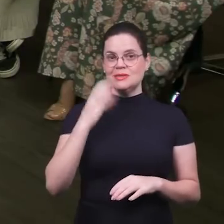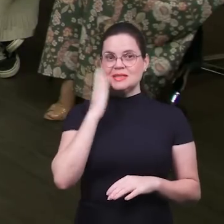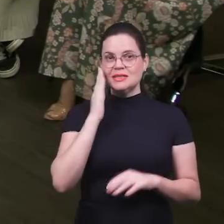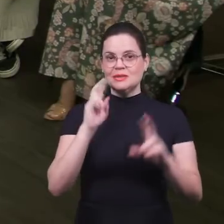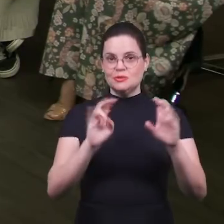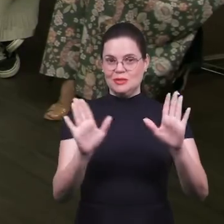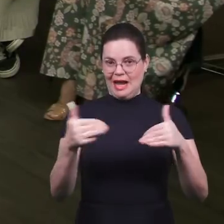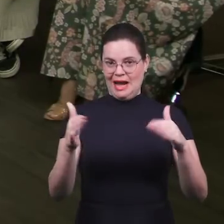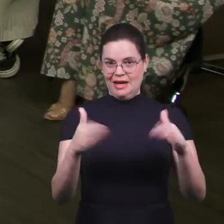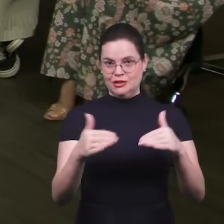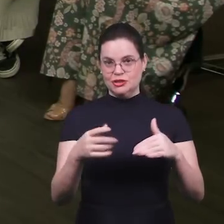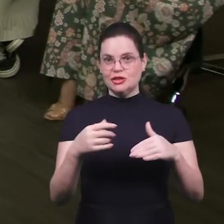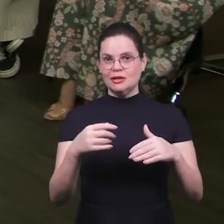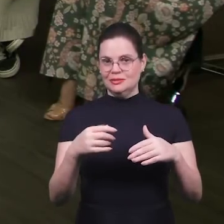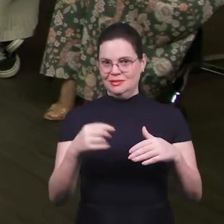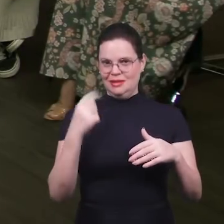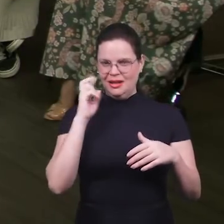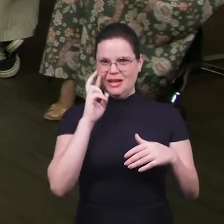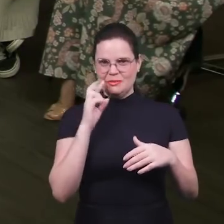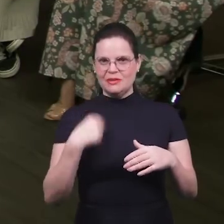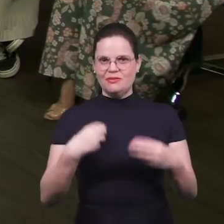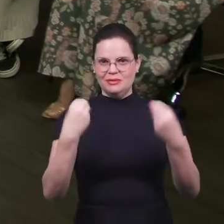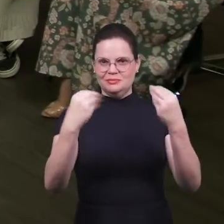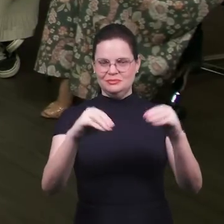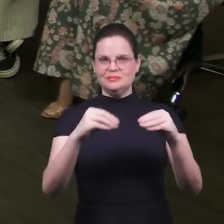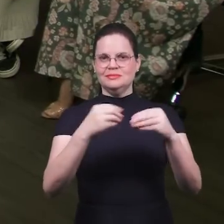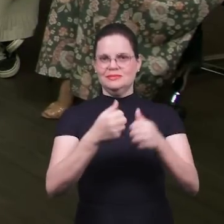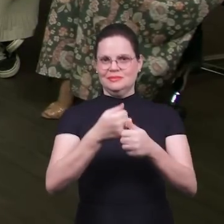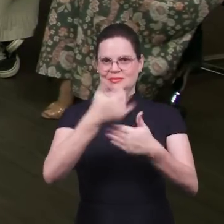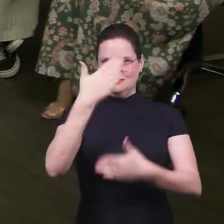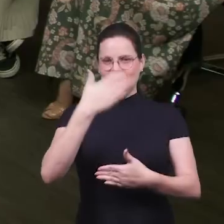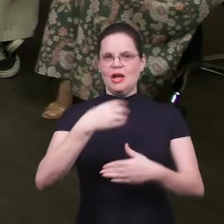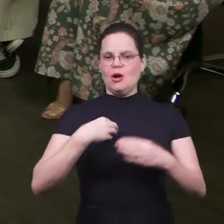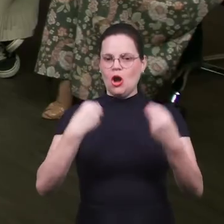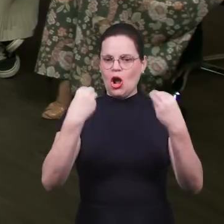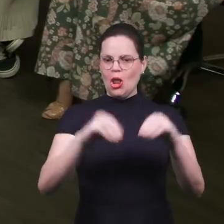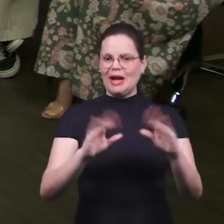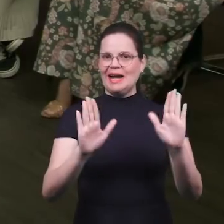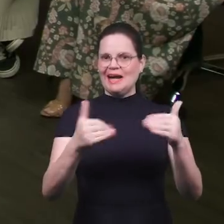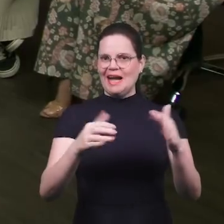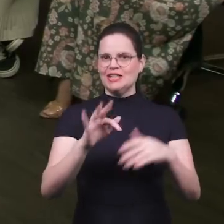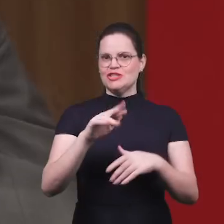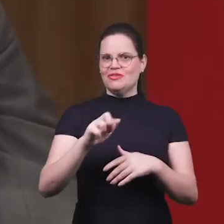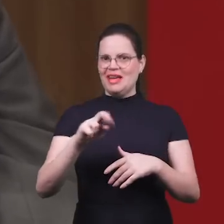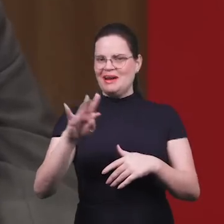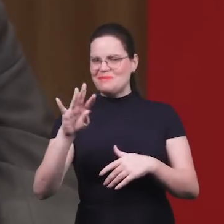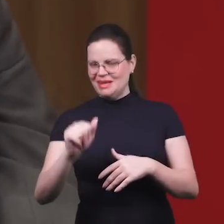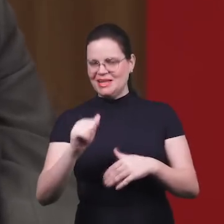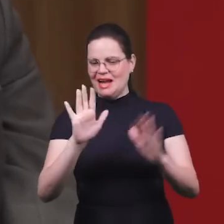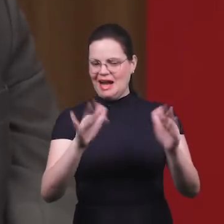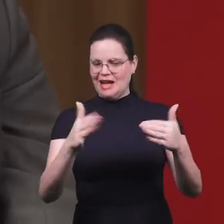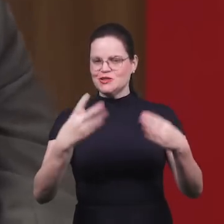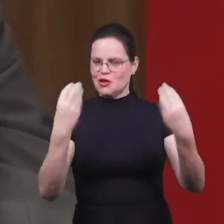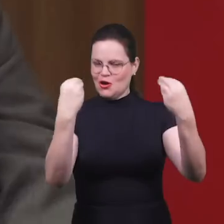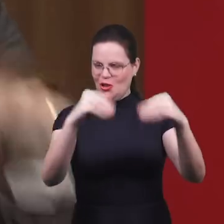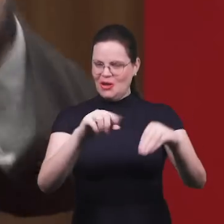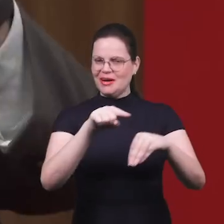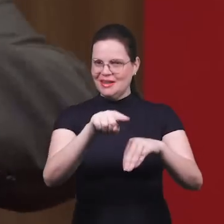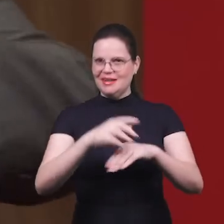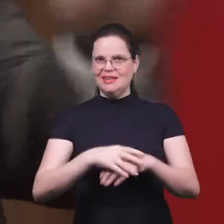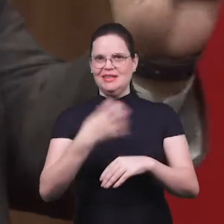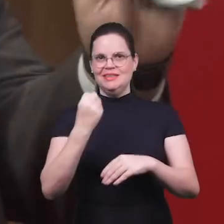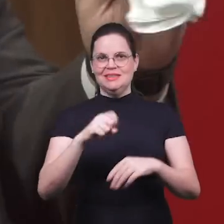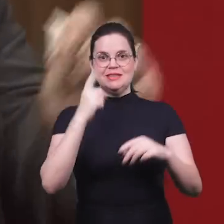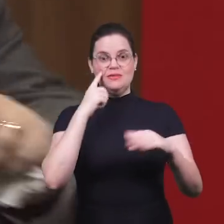caixa de ferramenta, vá no YouTube e comente lá nos comentários. Caixa de ferramenta. Registra tá lá vendo? que você entendeu. Então a gente vai saber. Quando